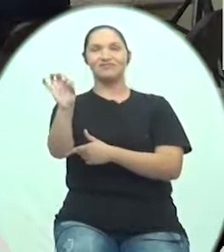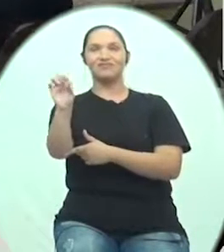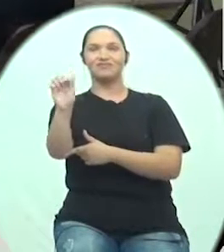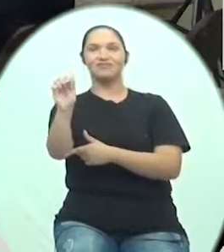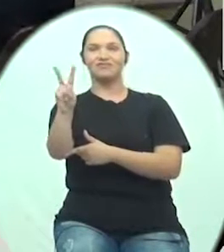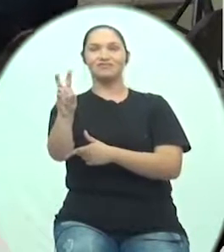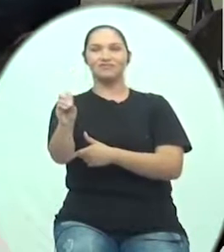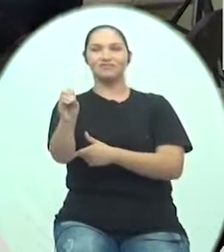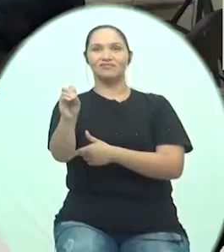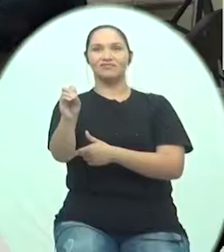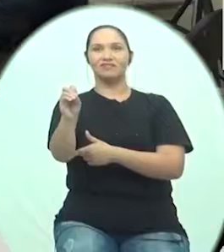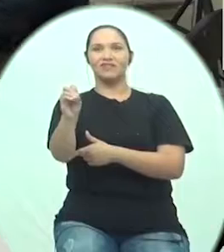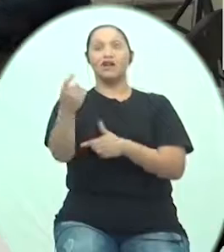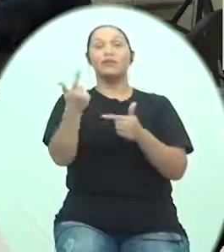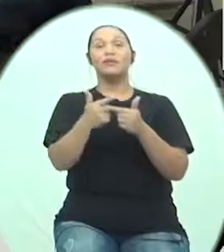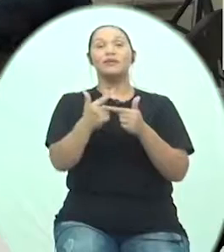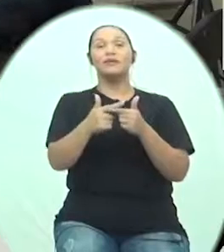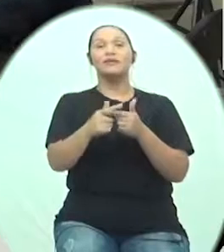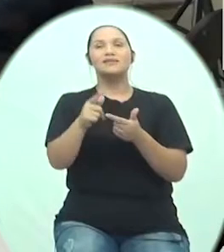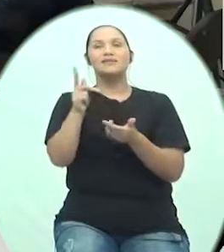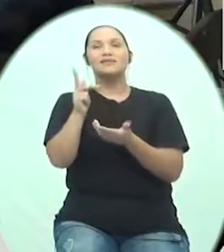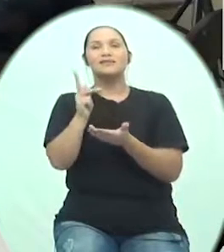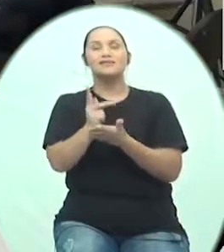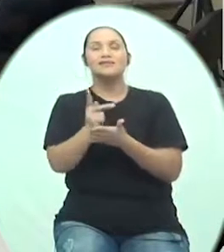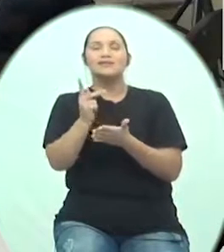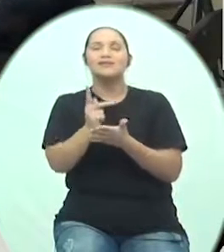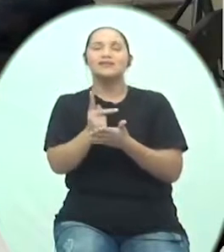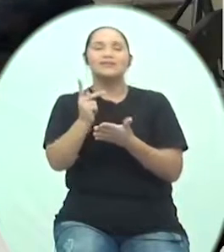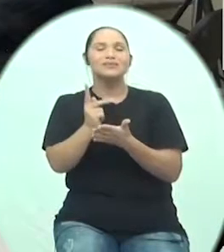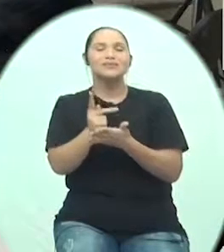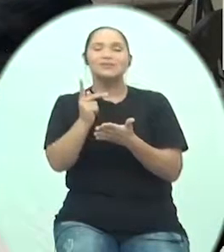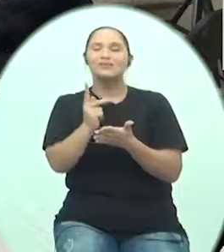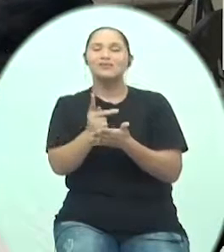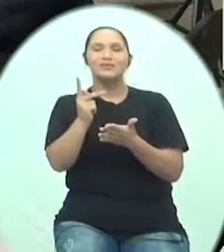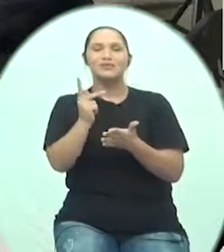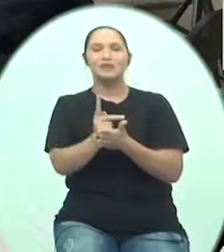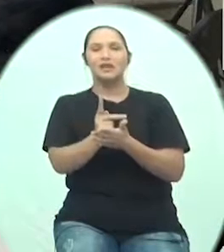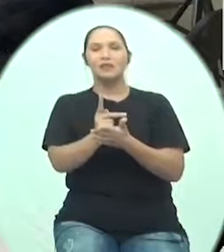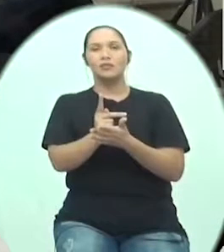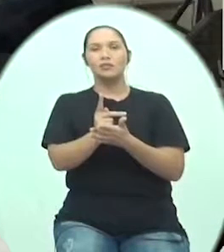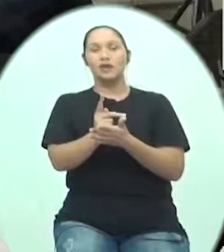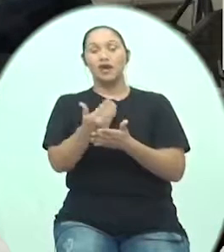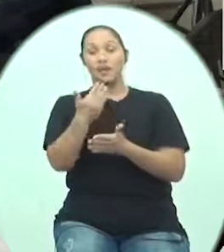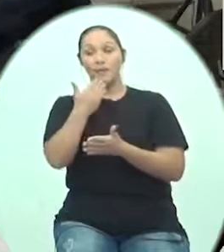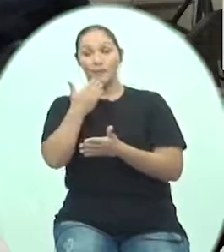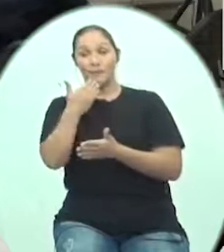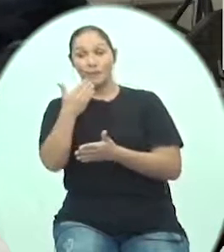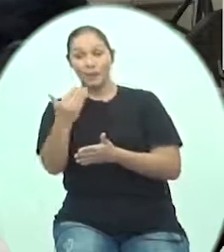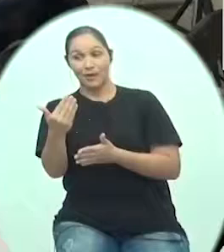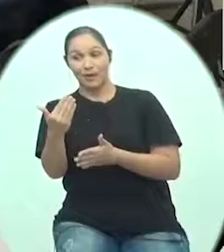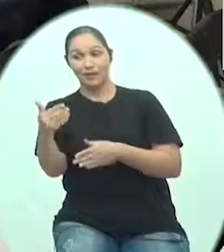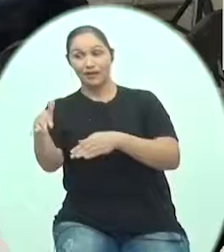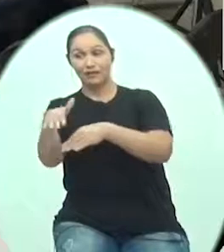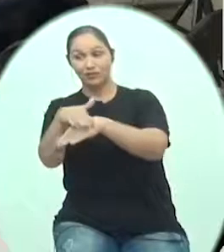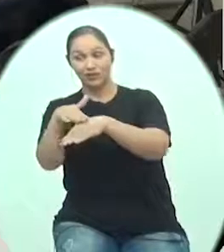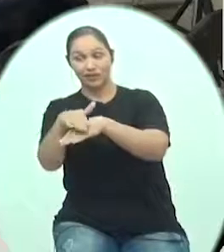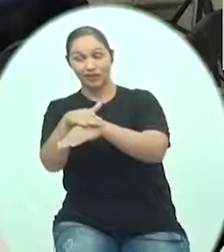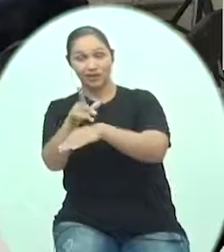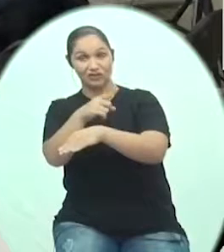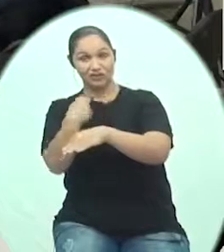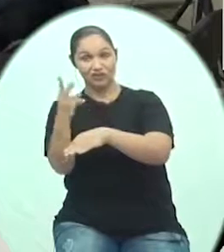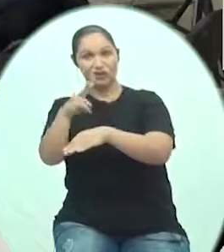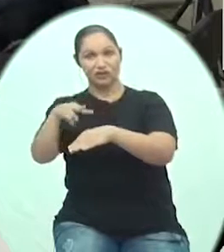gente procura o Gustavo Ele está sempre disposto é na via Jorge Lacerda é em várias situação na cidade de Cristia